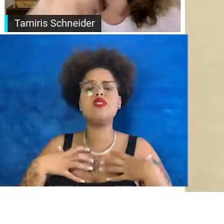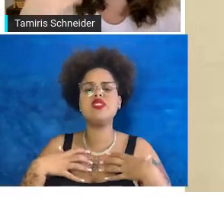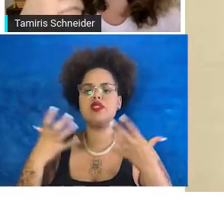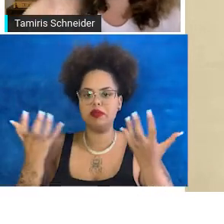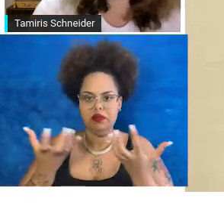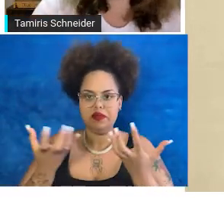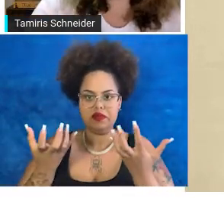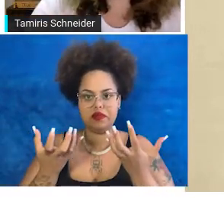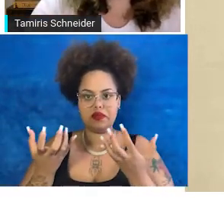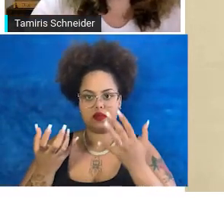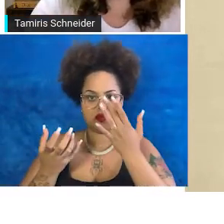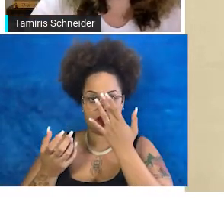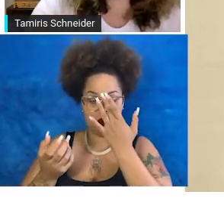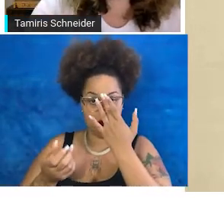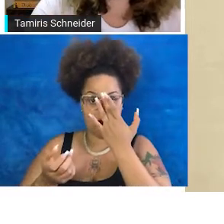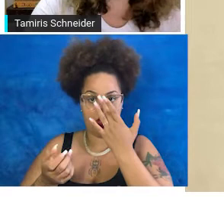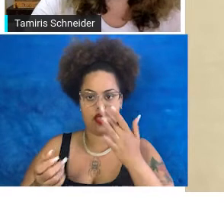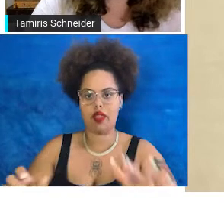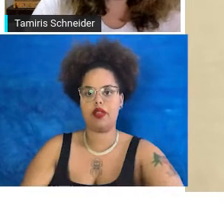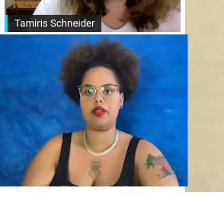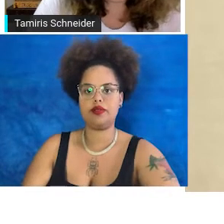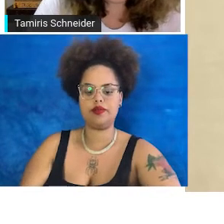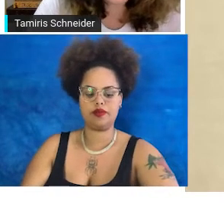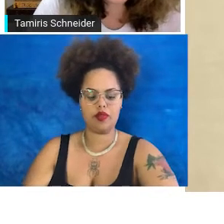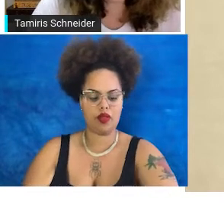quer, segundo a direção de arte, né?